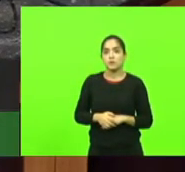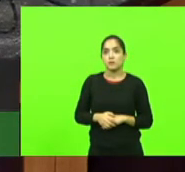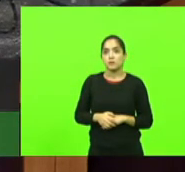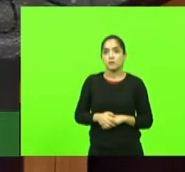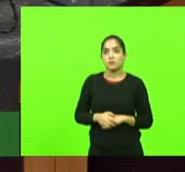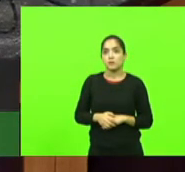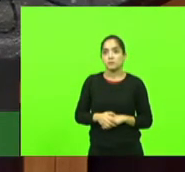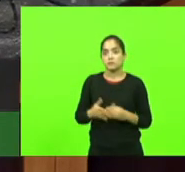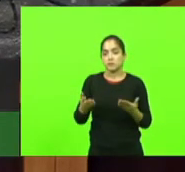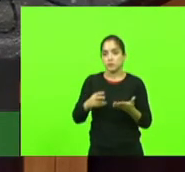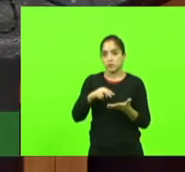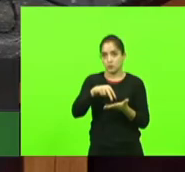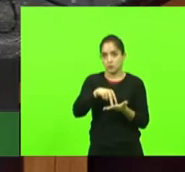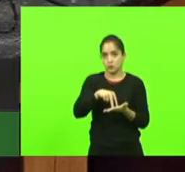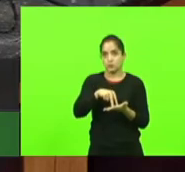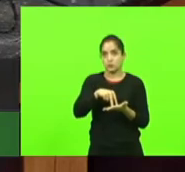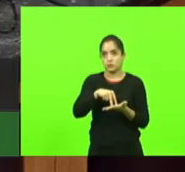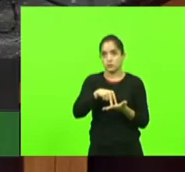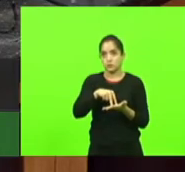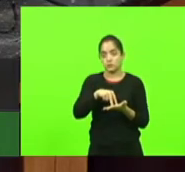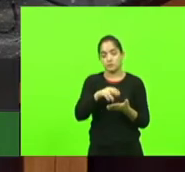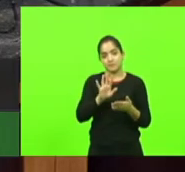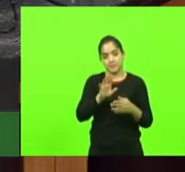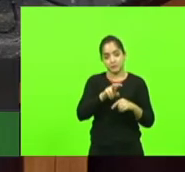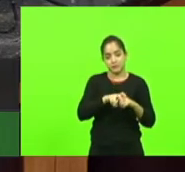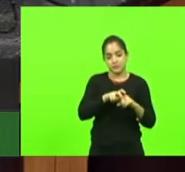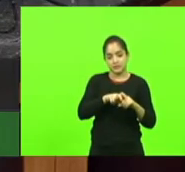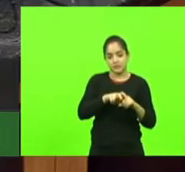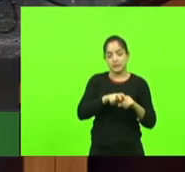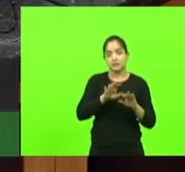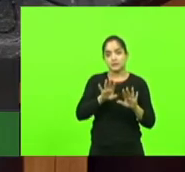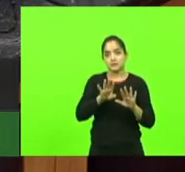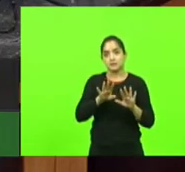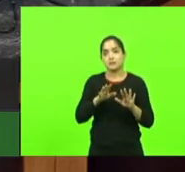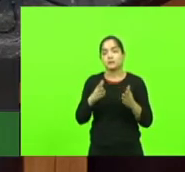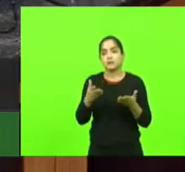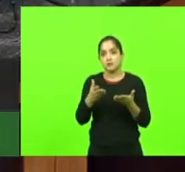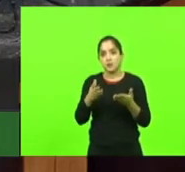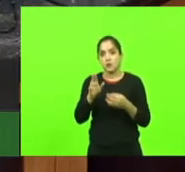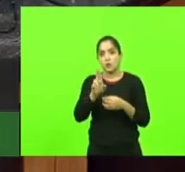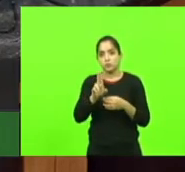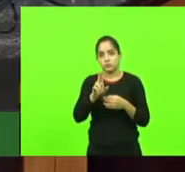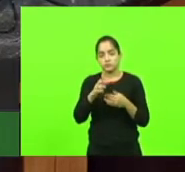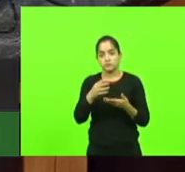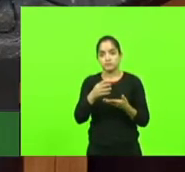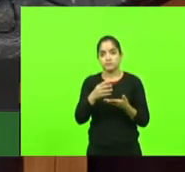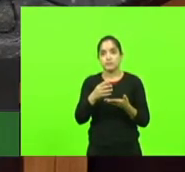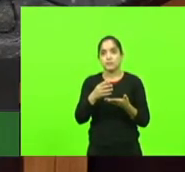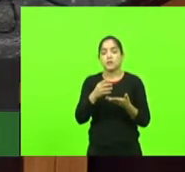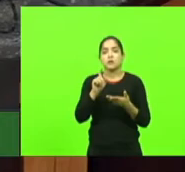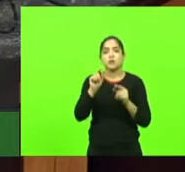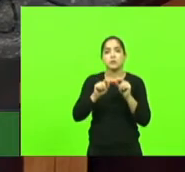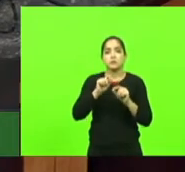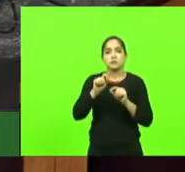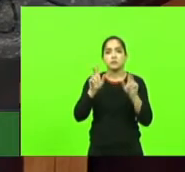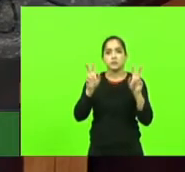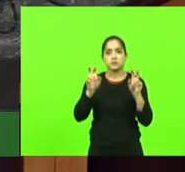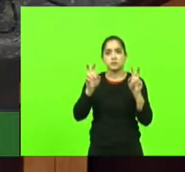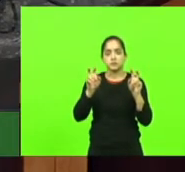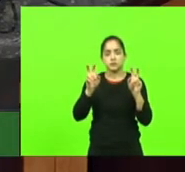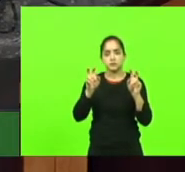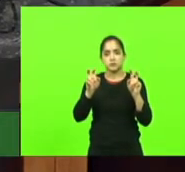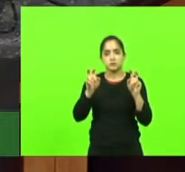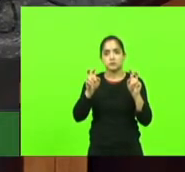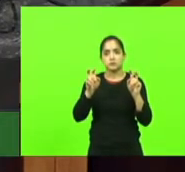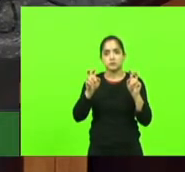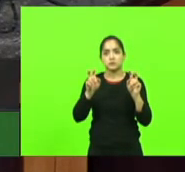Subo aqui hoje, quer dizer, não subi, estou sentada aqui, à tribuna, uso o microfone, para tratar do assunto que mais se fala